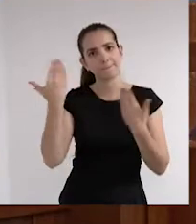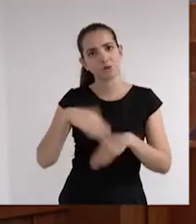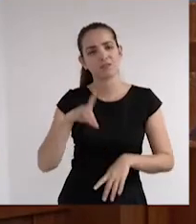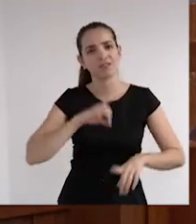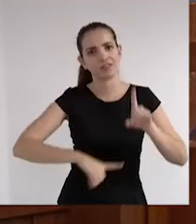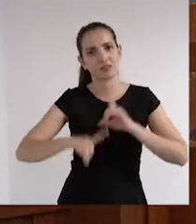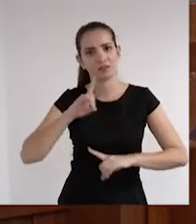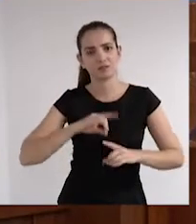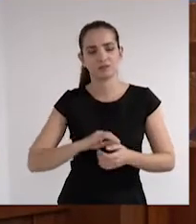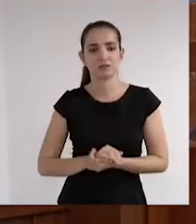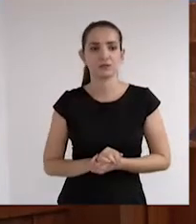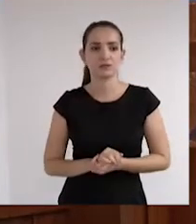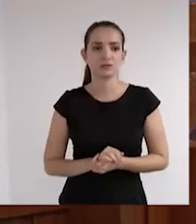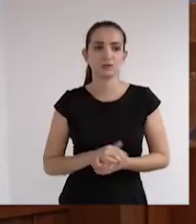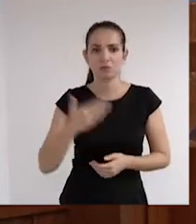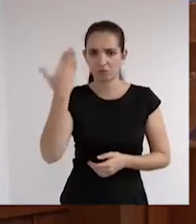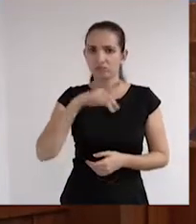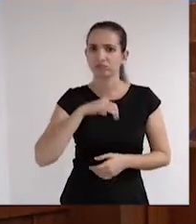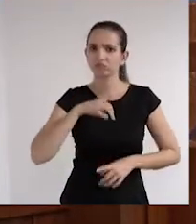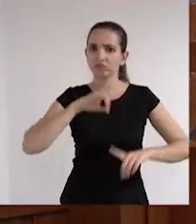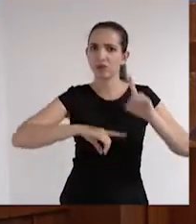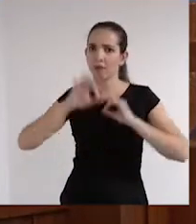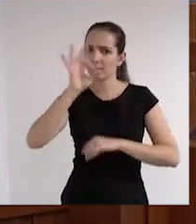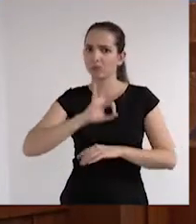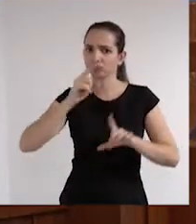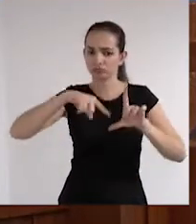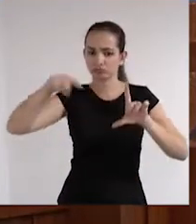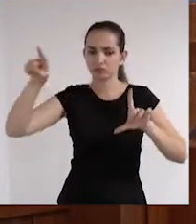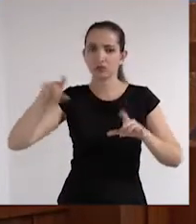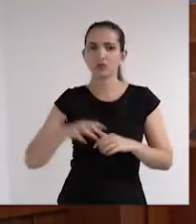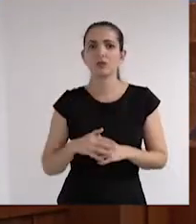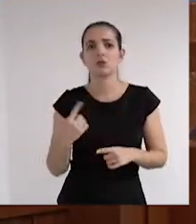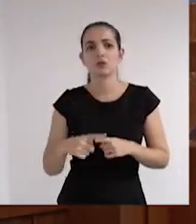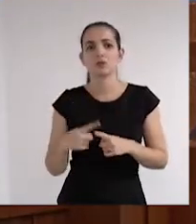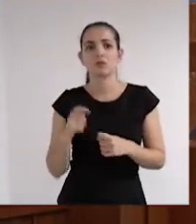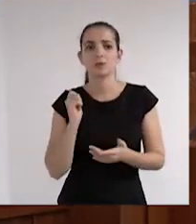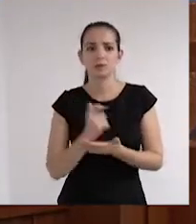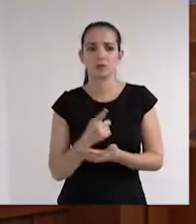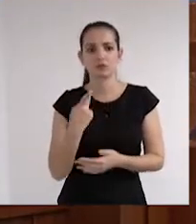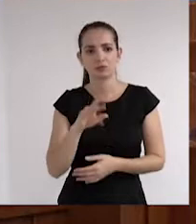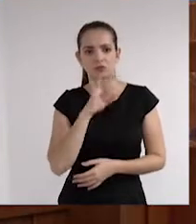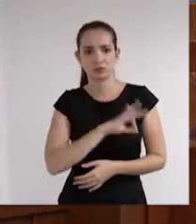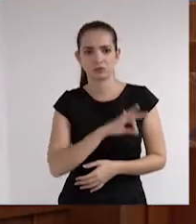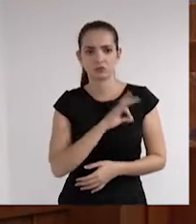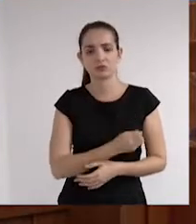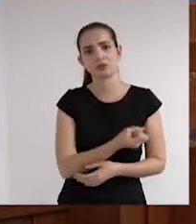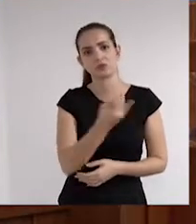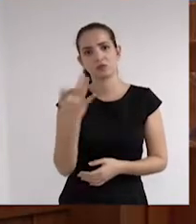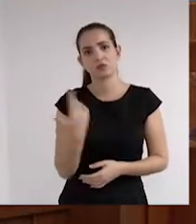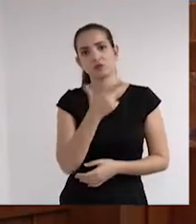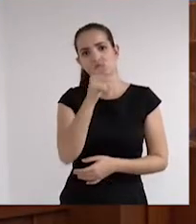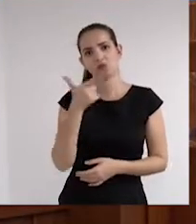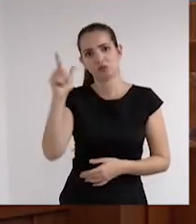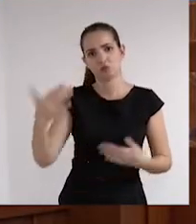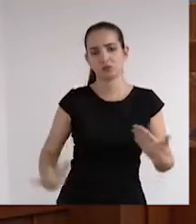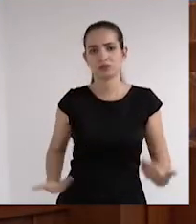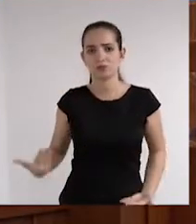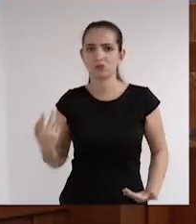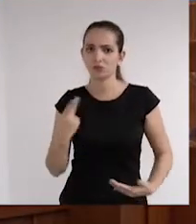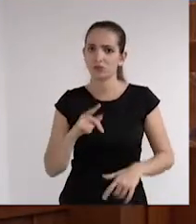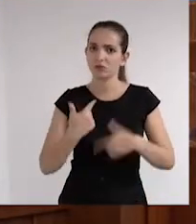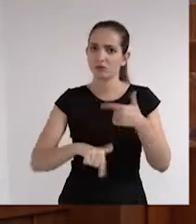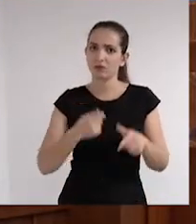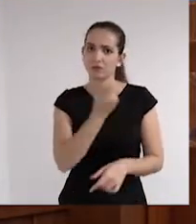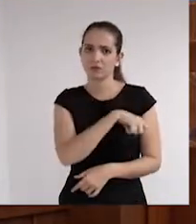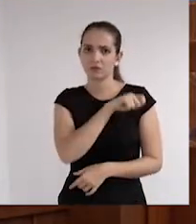dados, por levantamentos, como ele acaba se pagando o salário de vários outros servidores a partir da sua ação